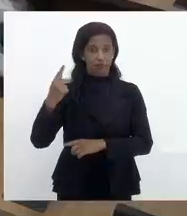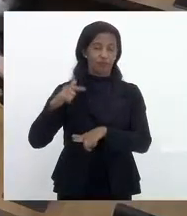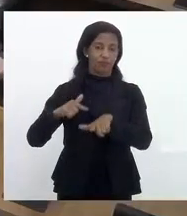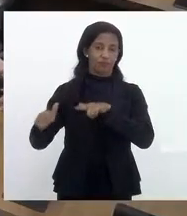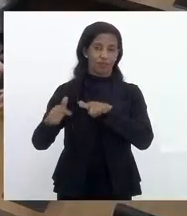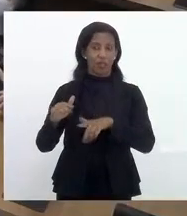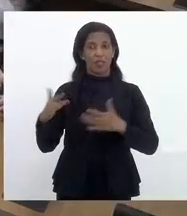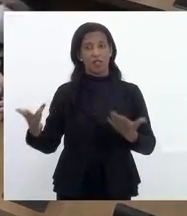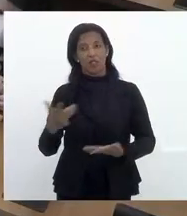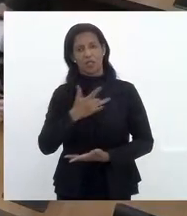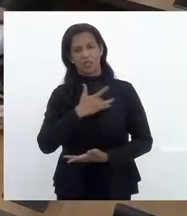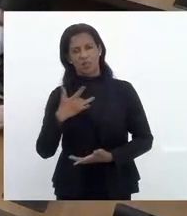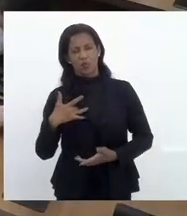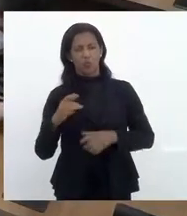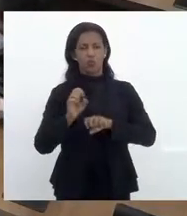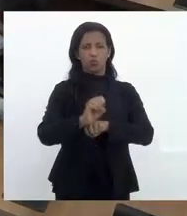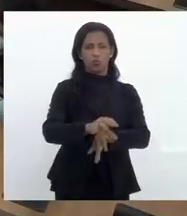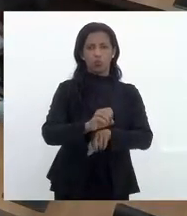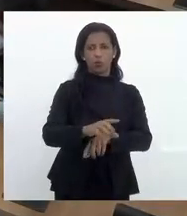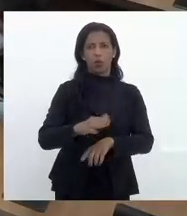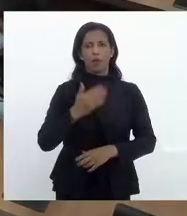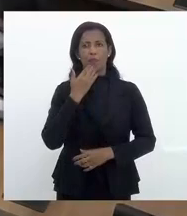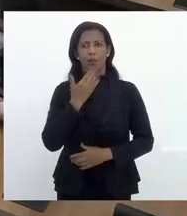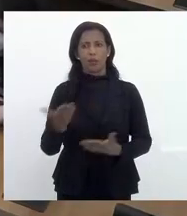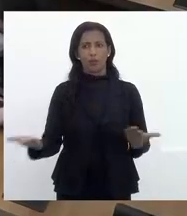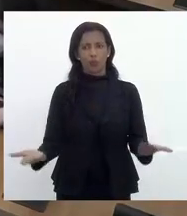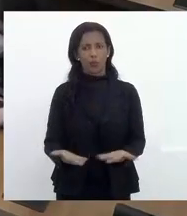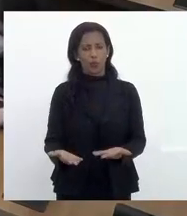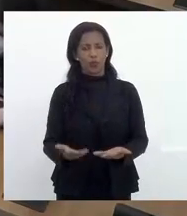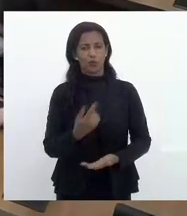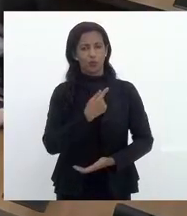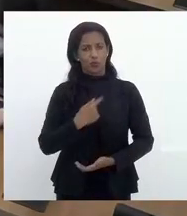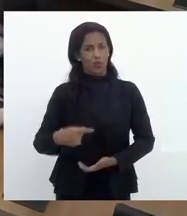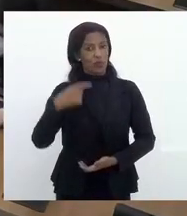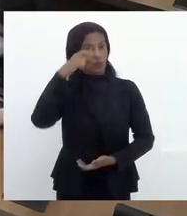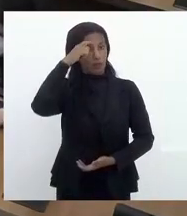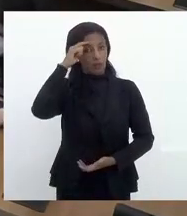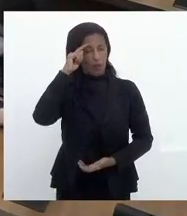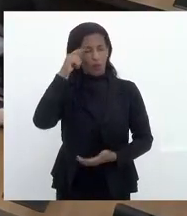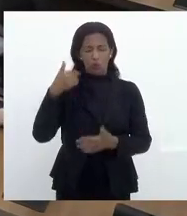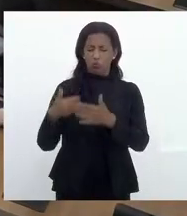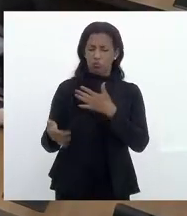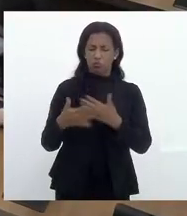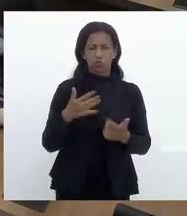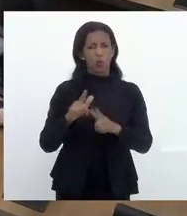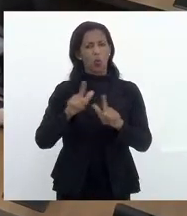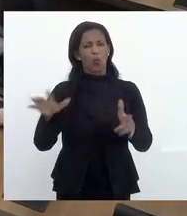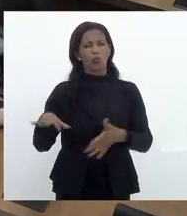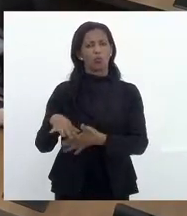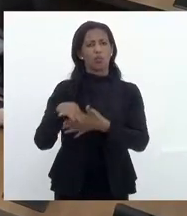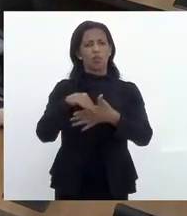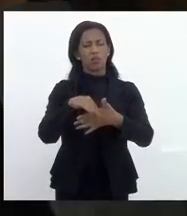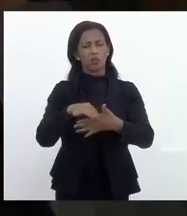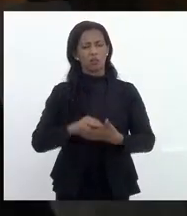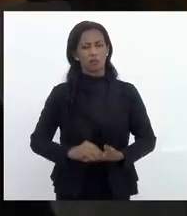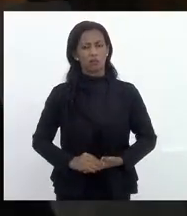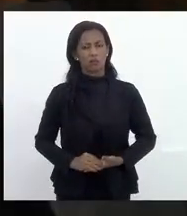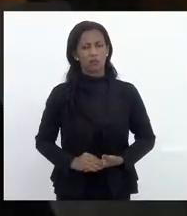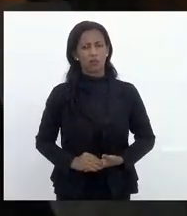seja de saúde educação que eu peço hoje o governo local de caça ou qualquer um representante